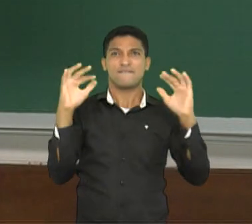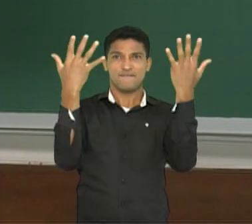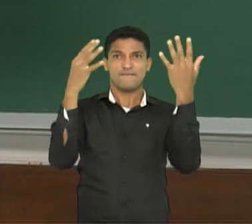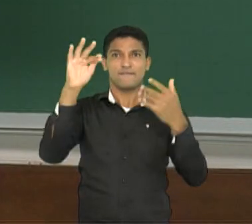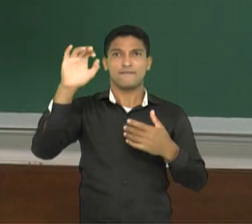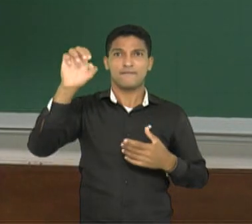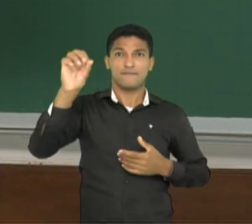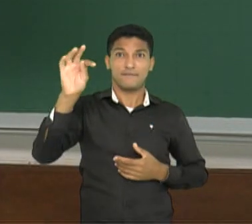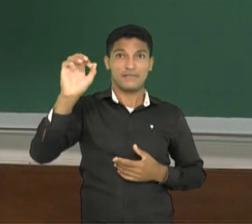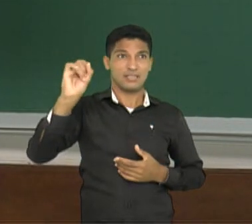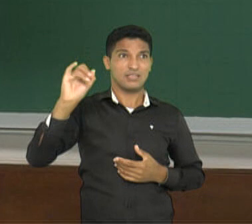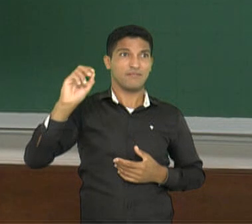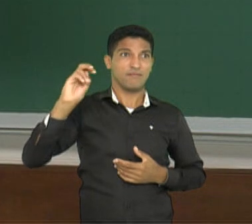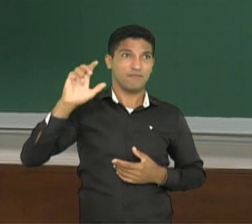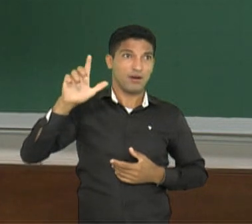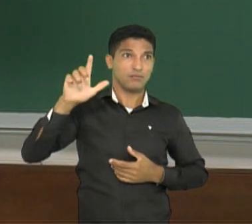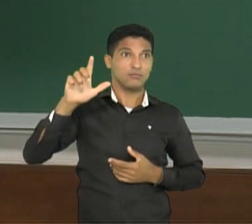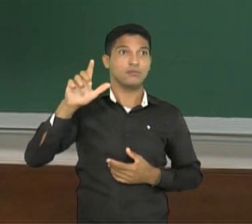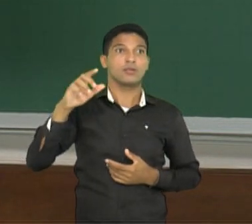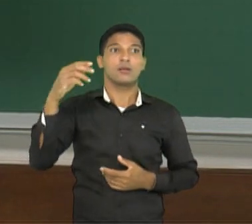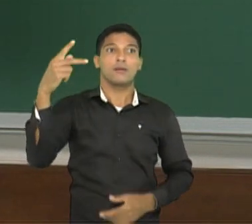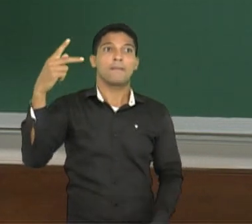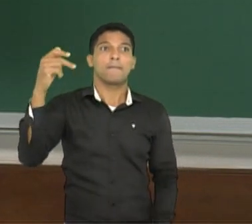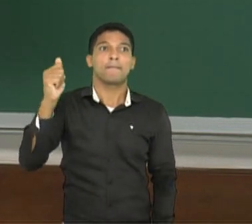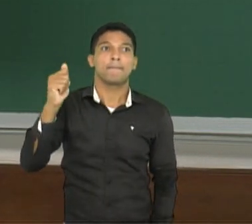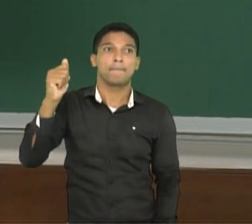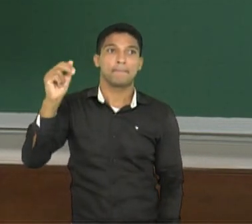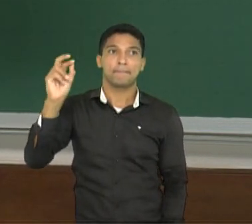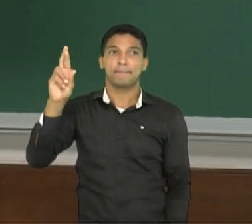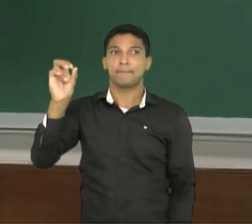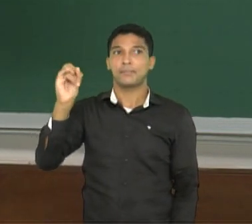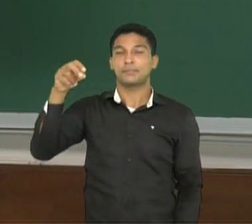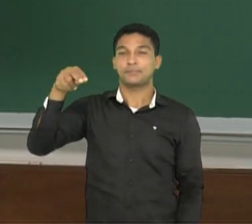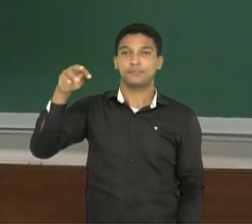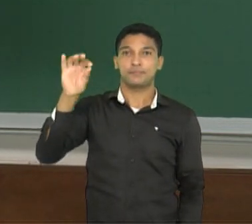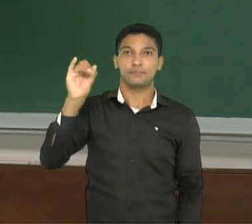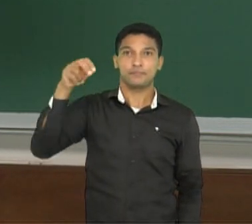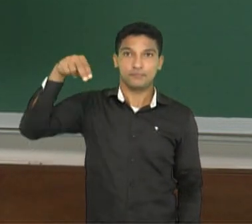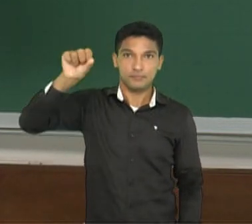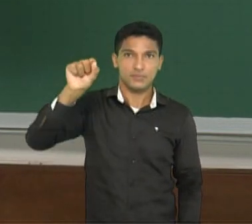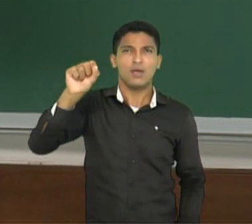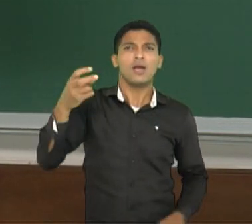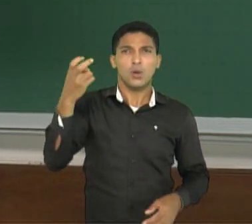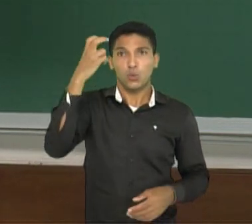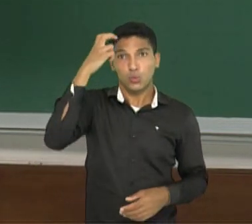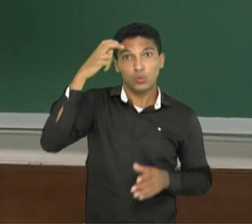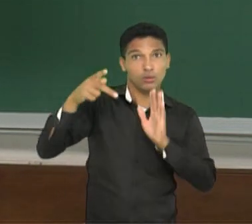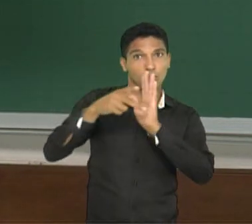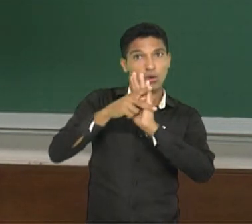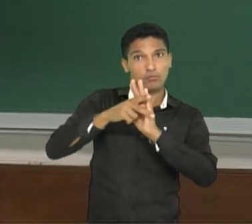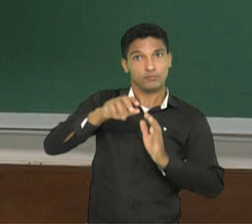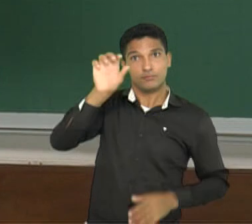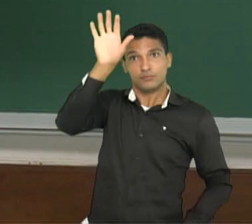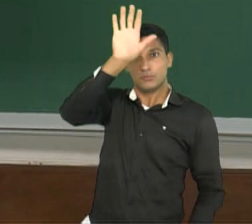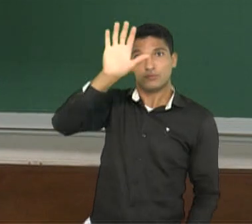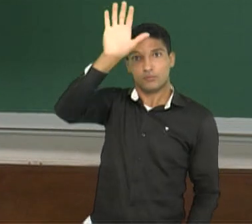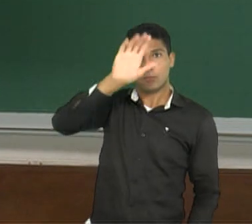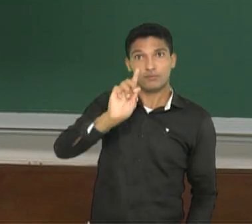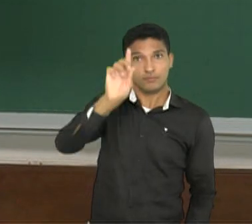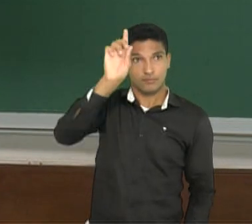que nós vamos relembrar? Os hábitos, os costumes, as festas, tudo isso reflete a cultura daquele lugar e reflete